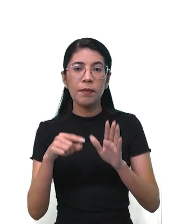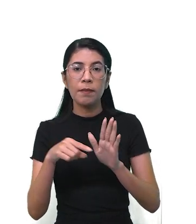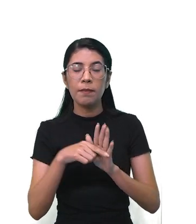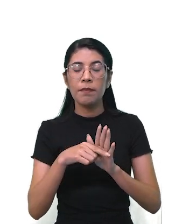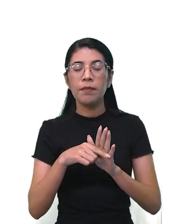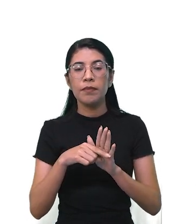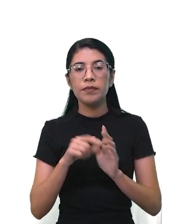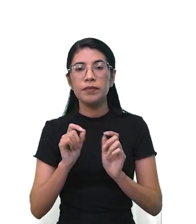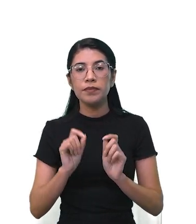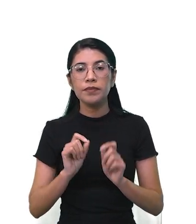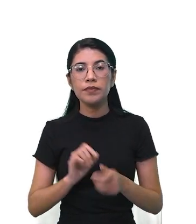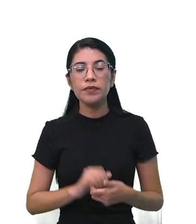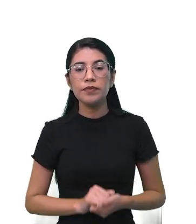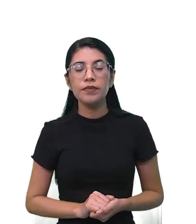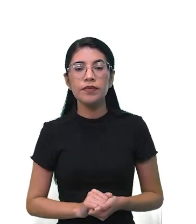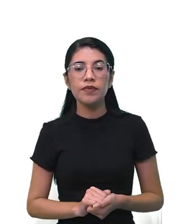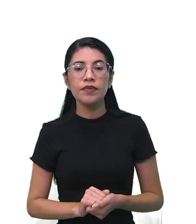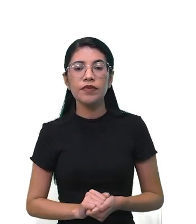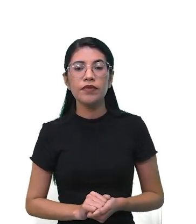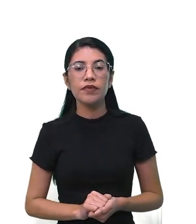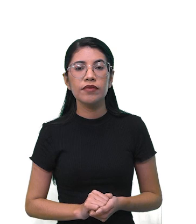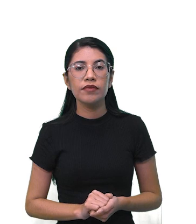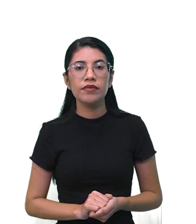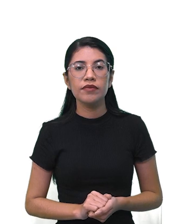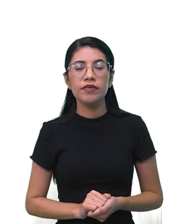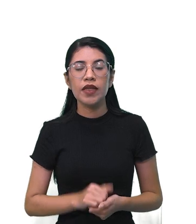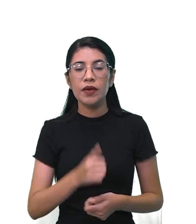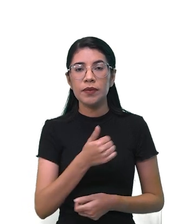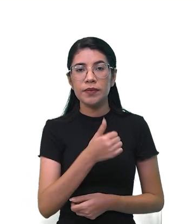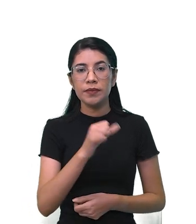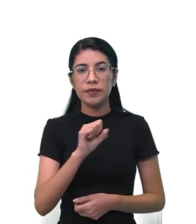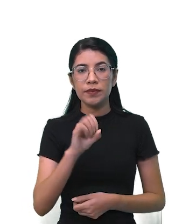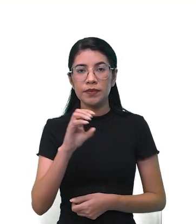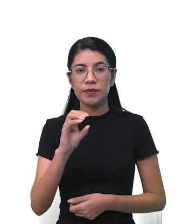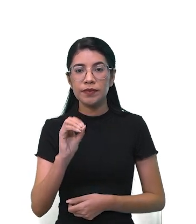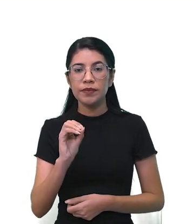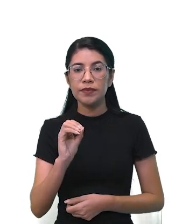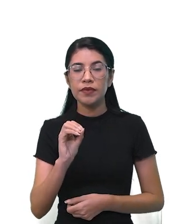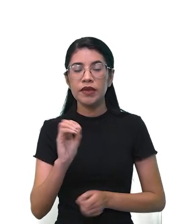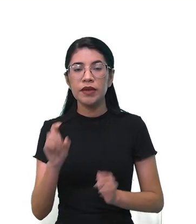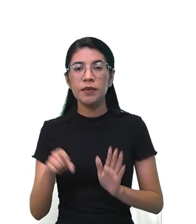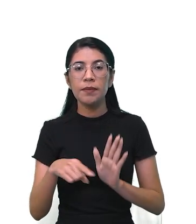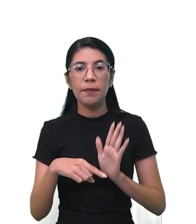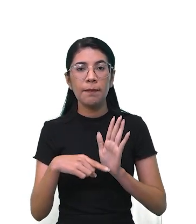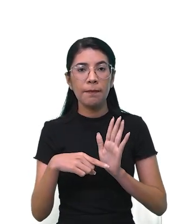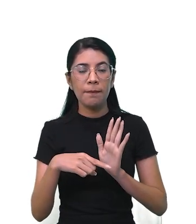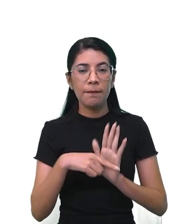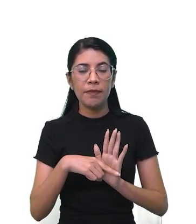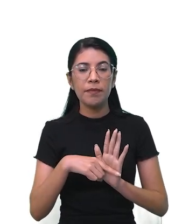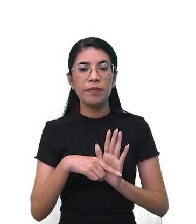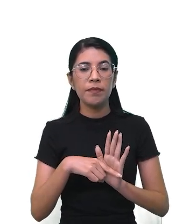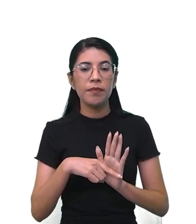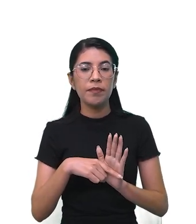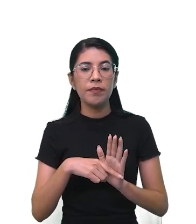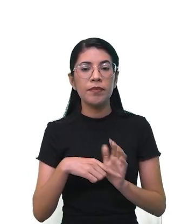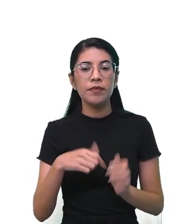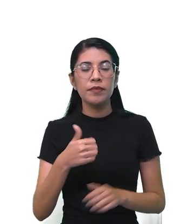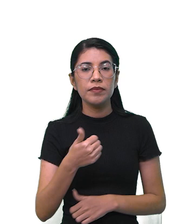Ou nós podemos pegar o ângulo raso, que vale 180 graus, e subtrair com o ângulo